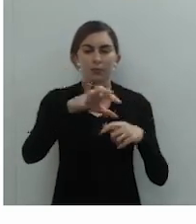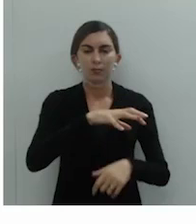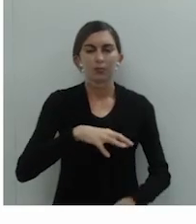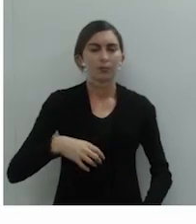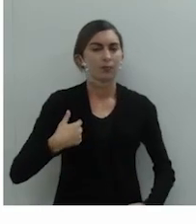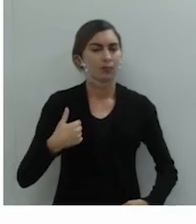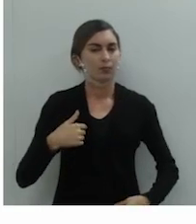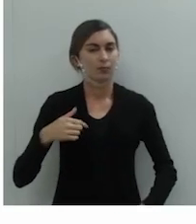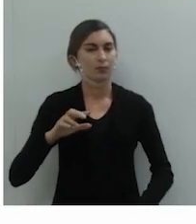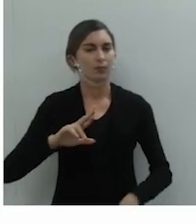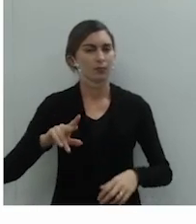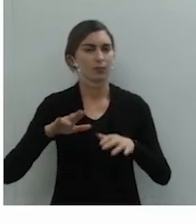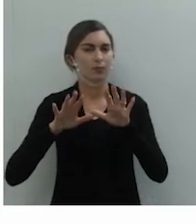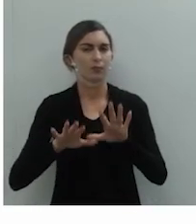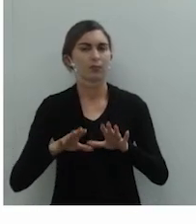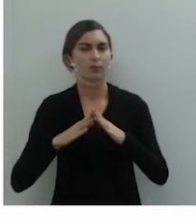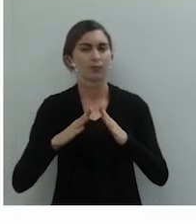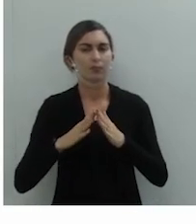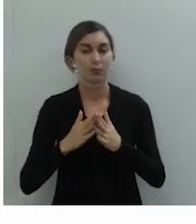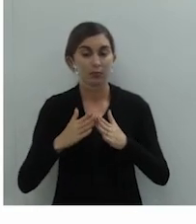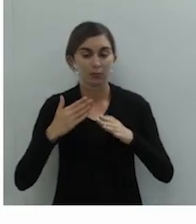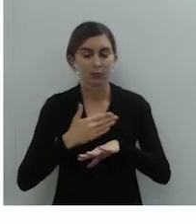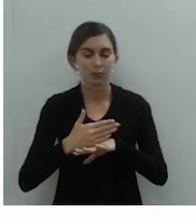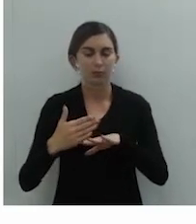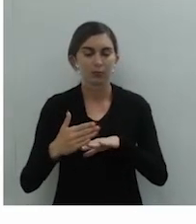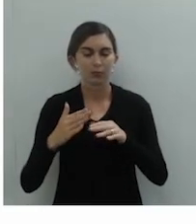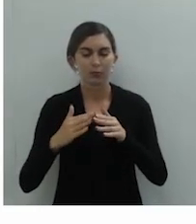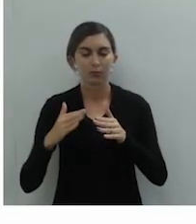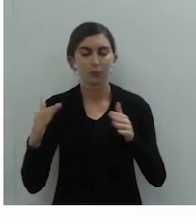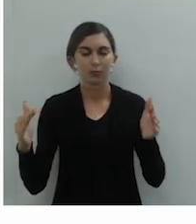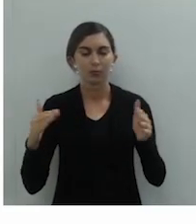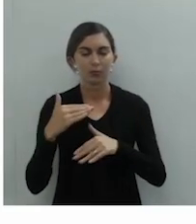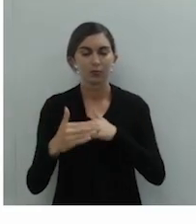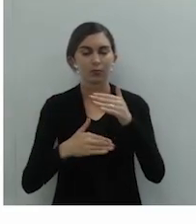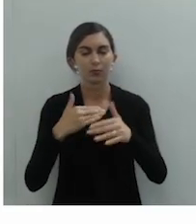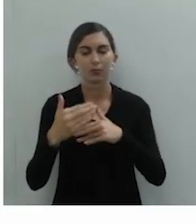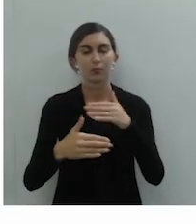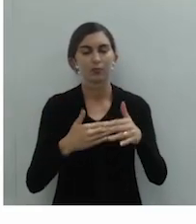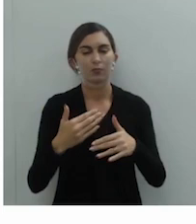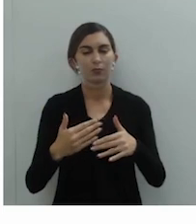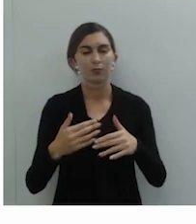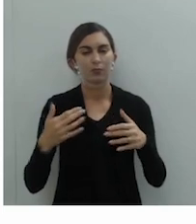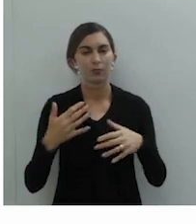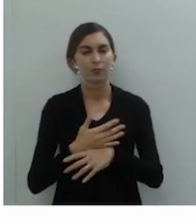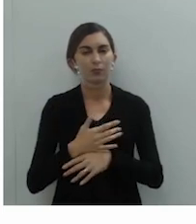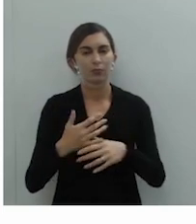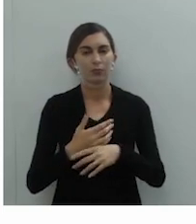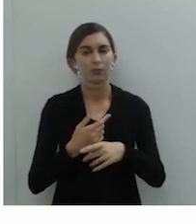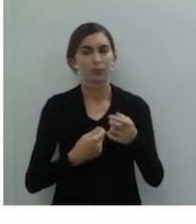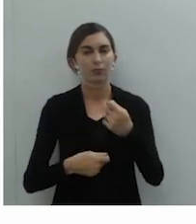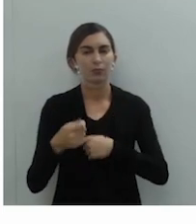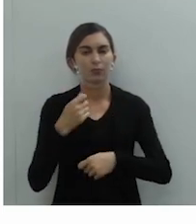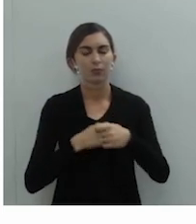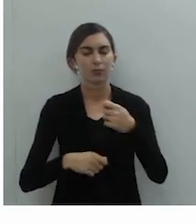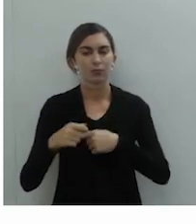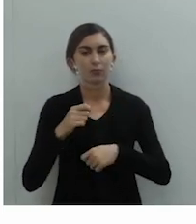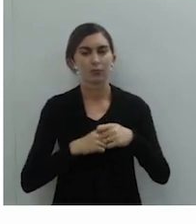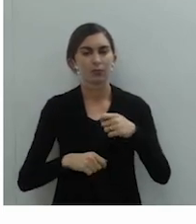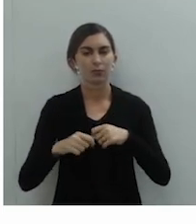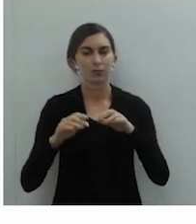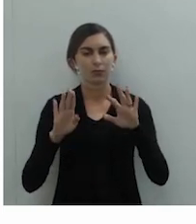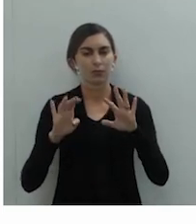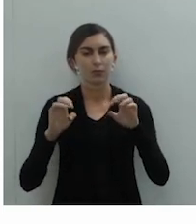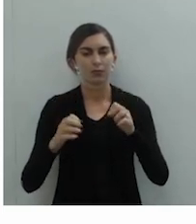me instalar aqui?" E aí a gente começa a falar desse processo de urbanização. As cidades começam a se organizar,